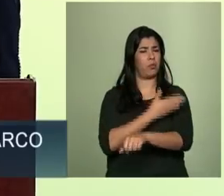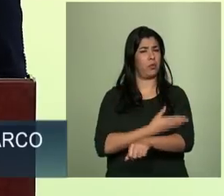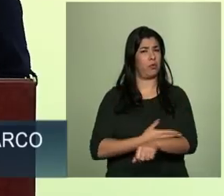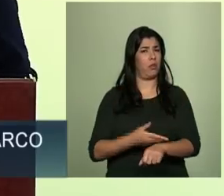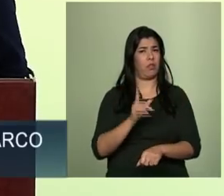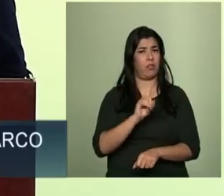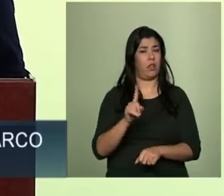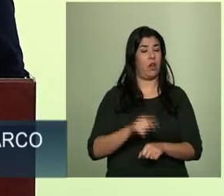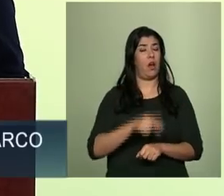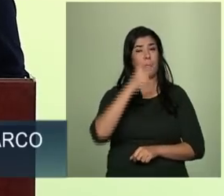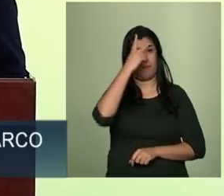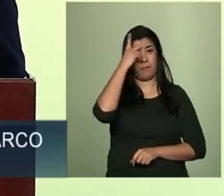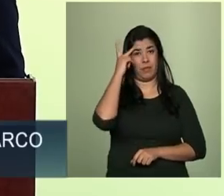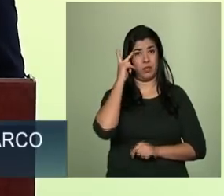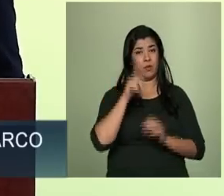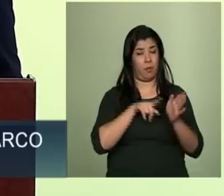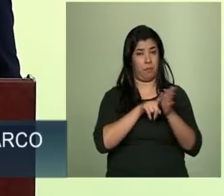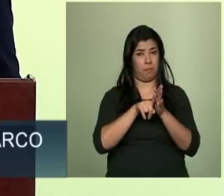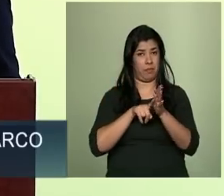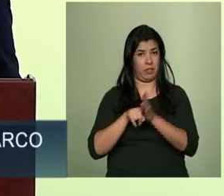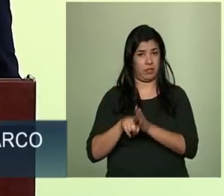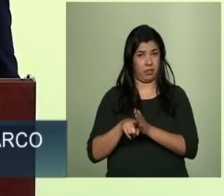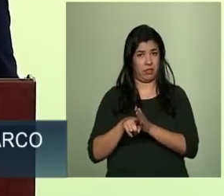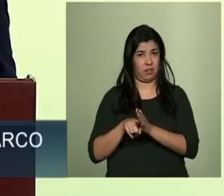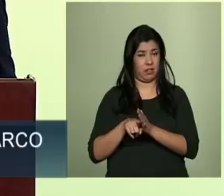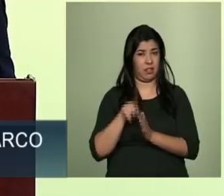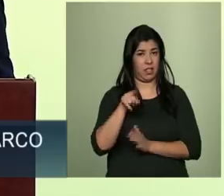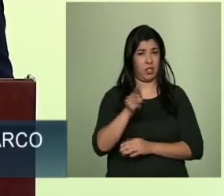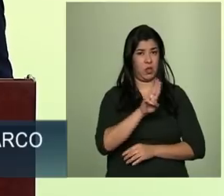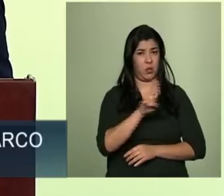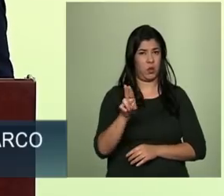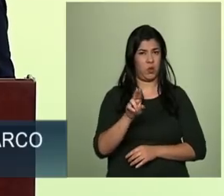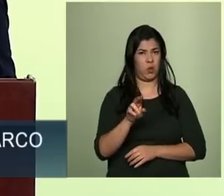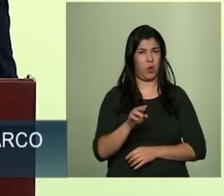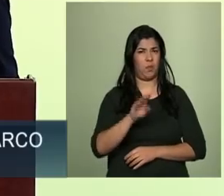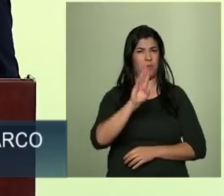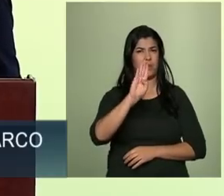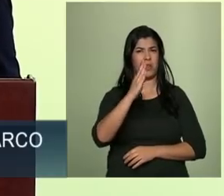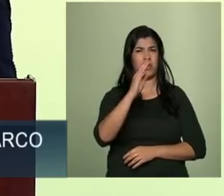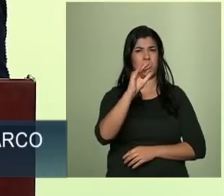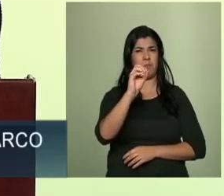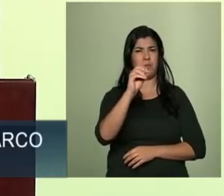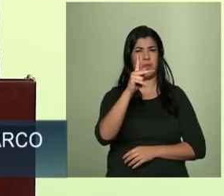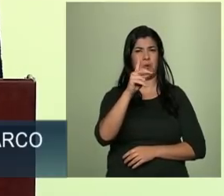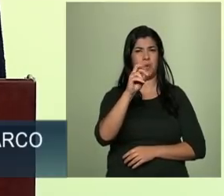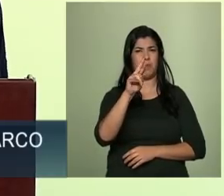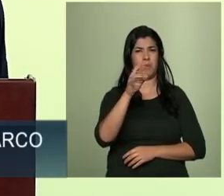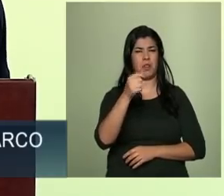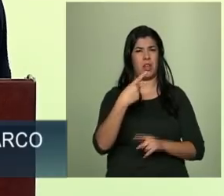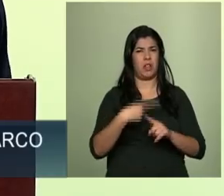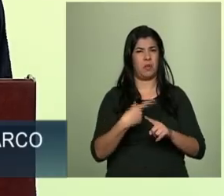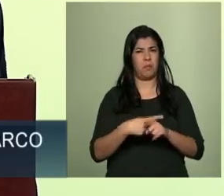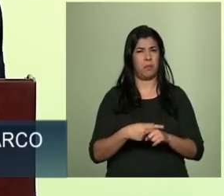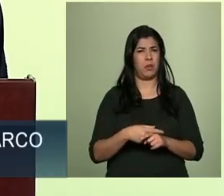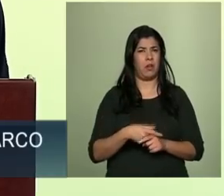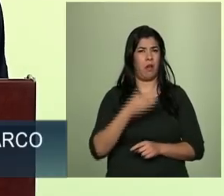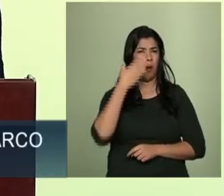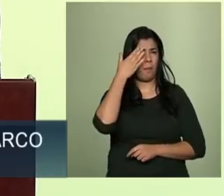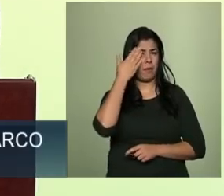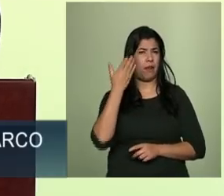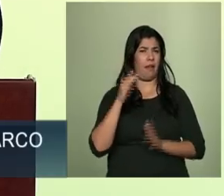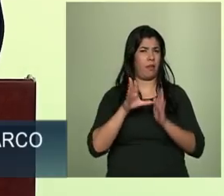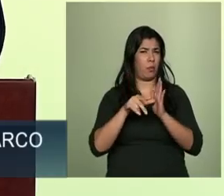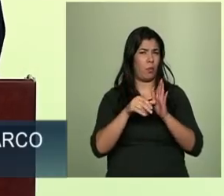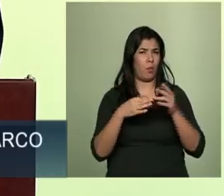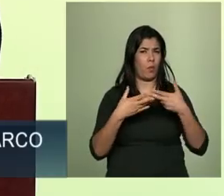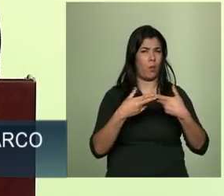o pesquisador desse país não seja chamado de biopirata. Hoje nós temos, pelo atual